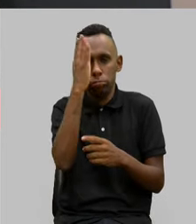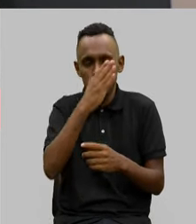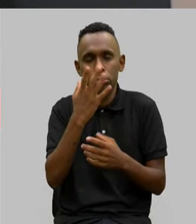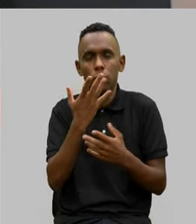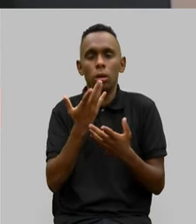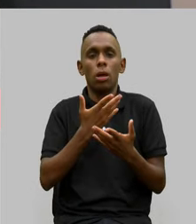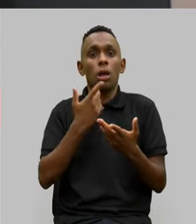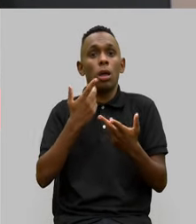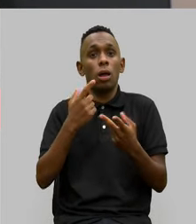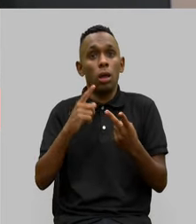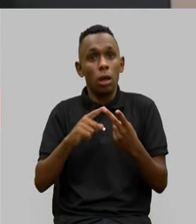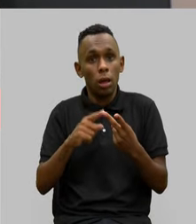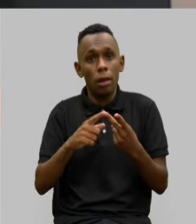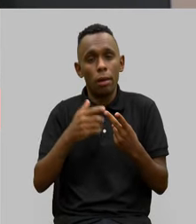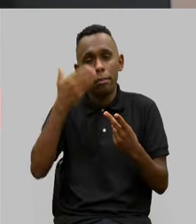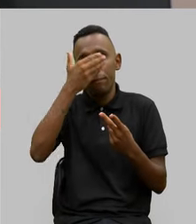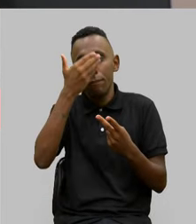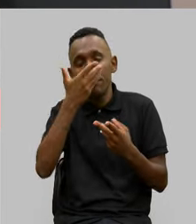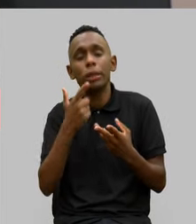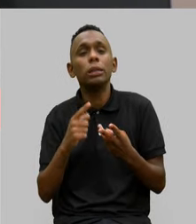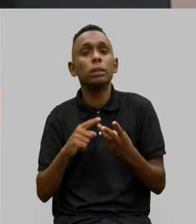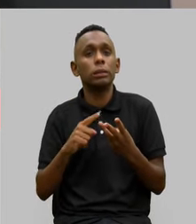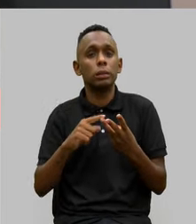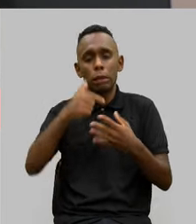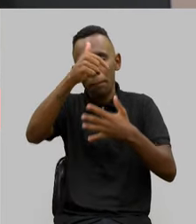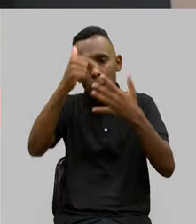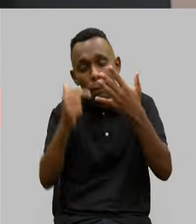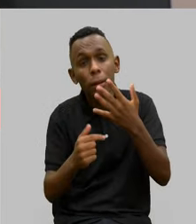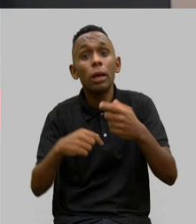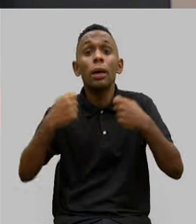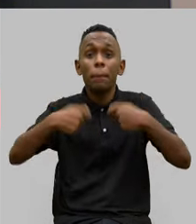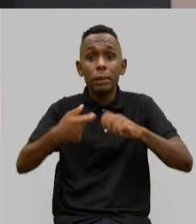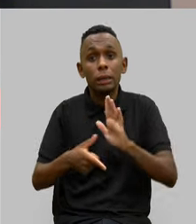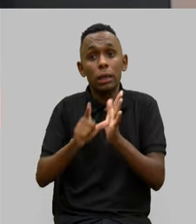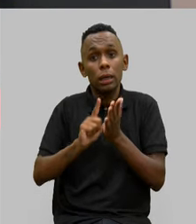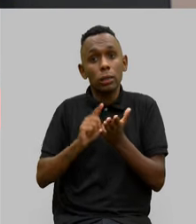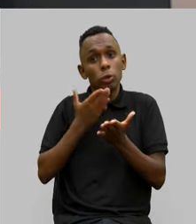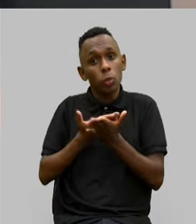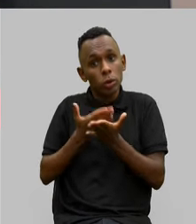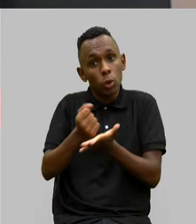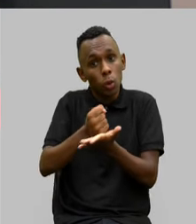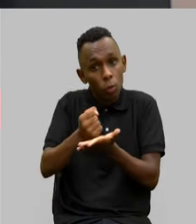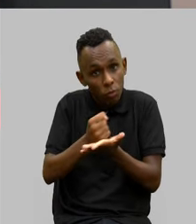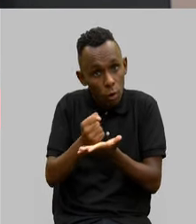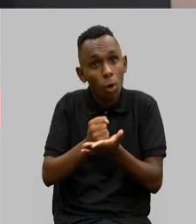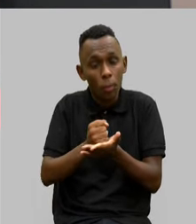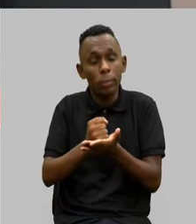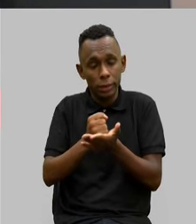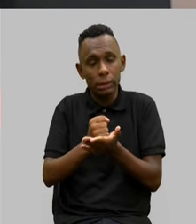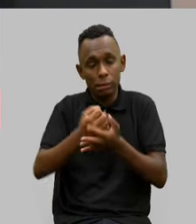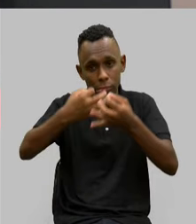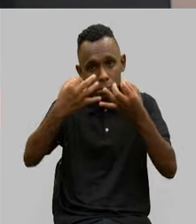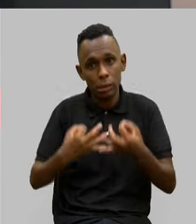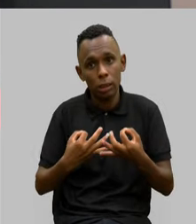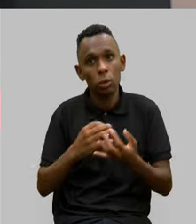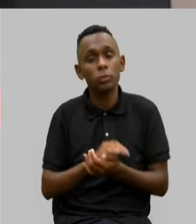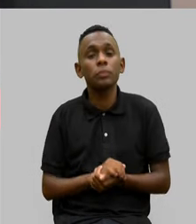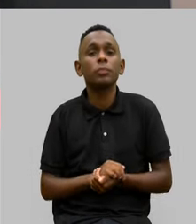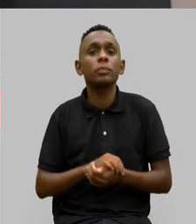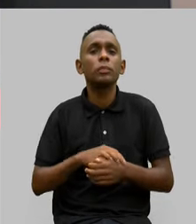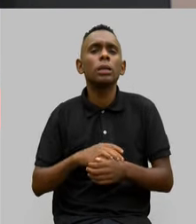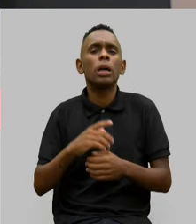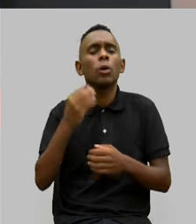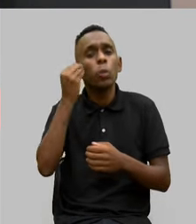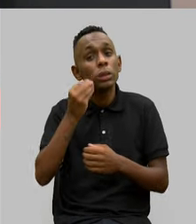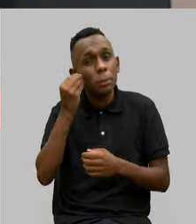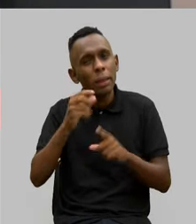fique ele perca visão e é por isso que que são necessários estudos farmacológicos e toxicológicos né É teve um caso